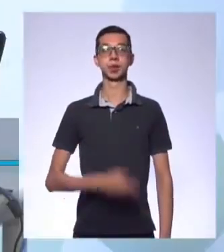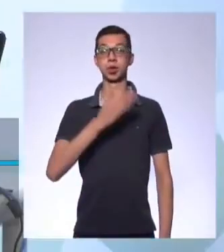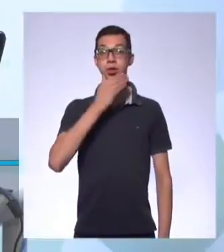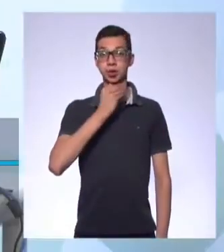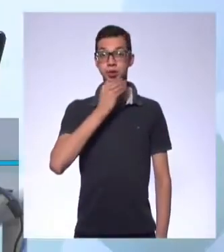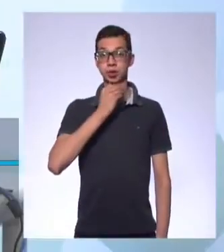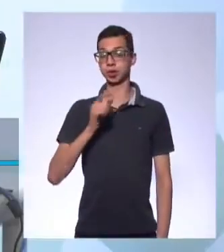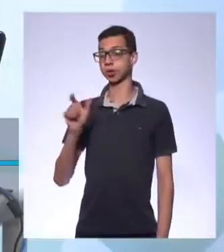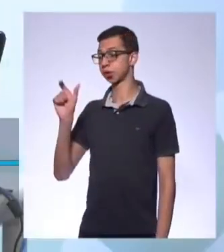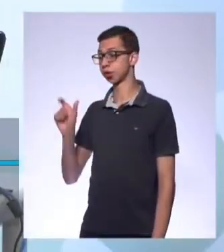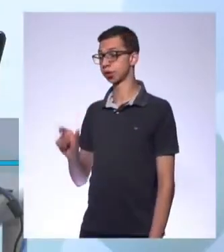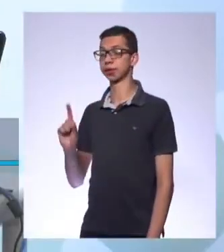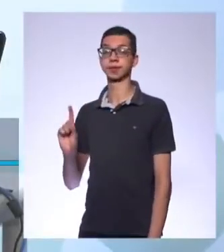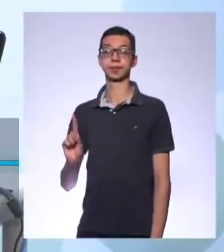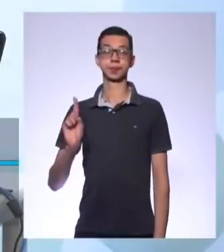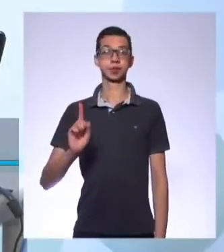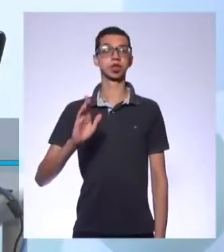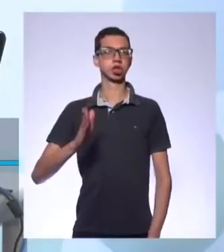a